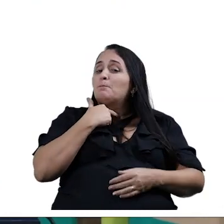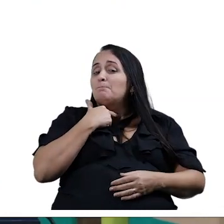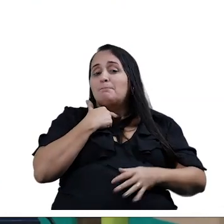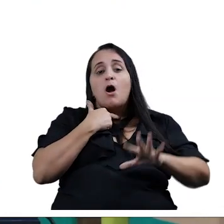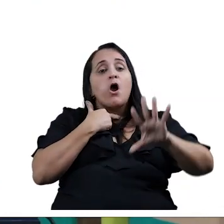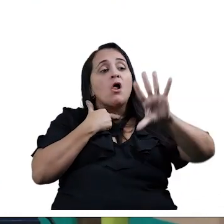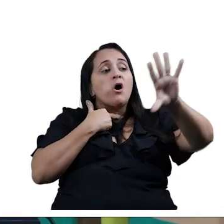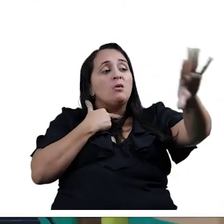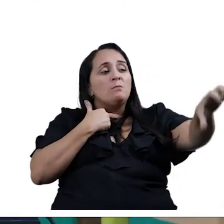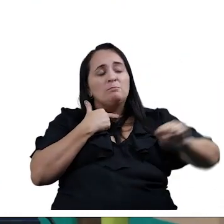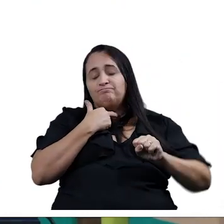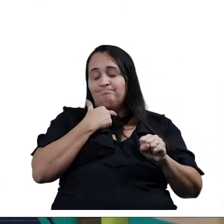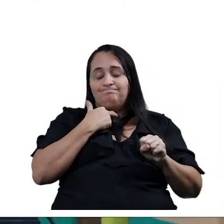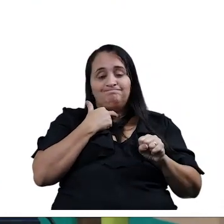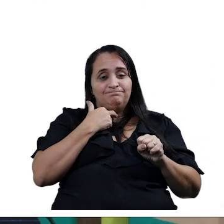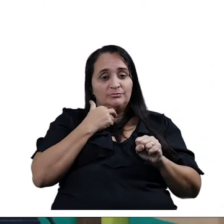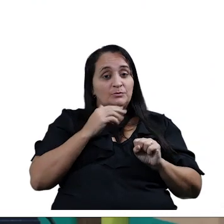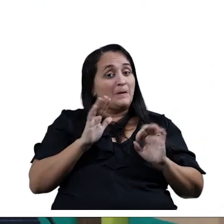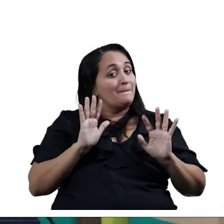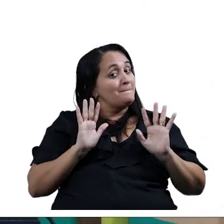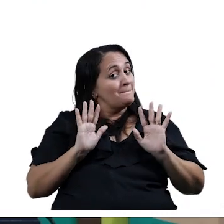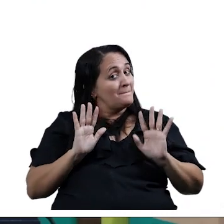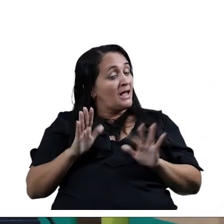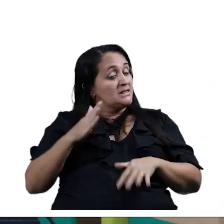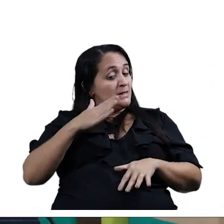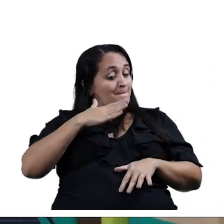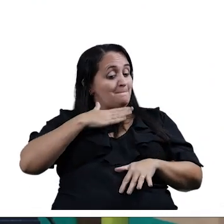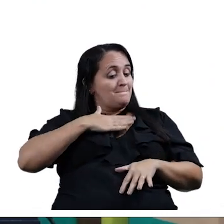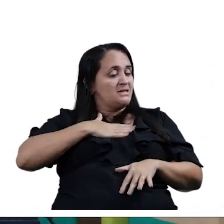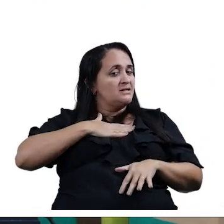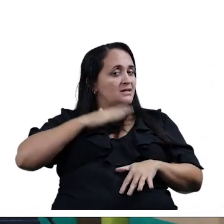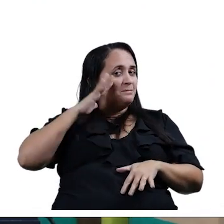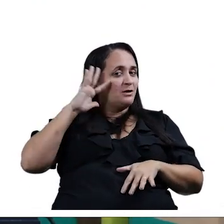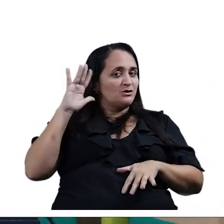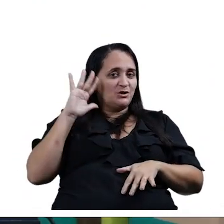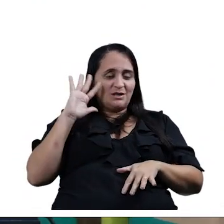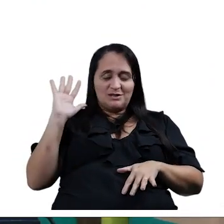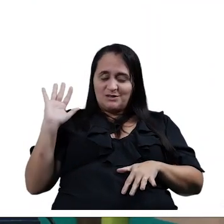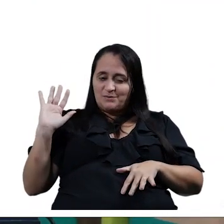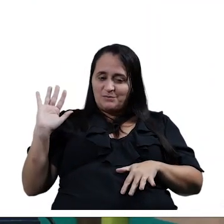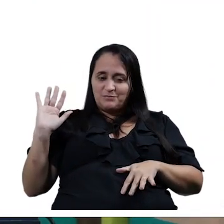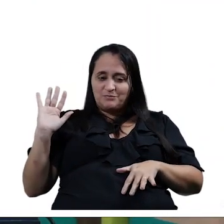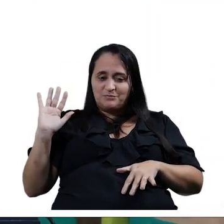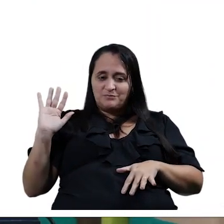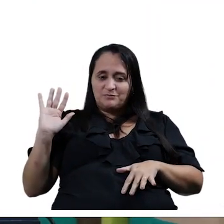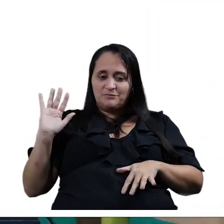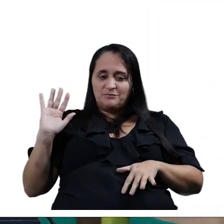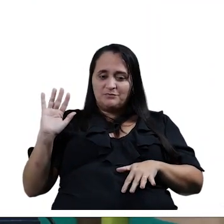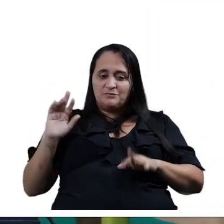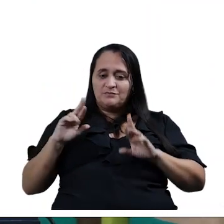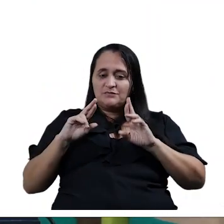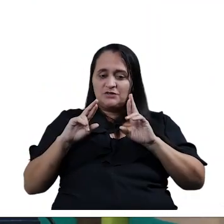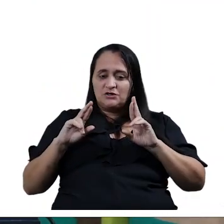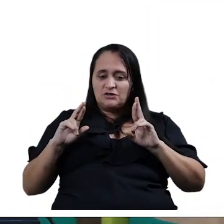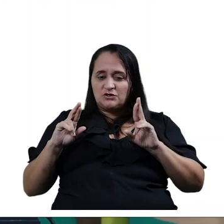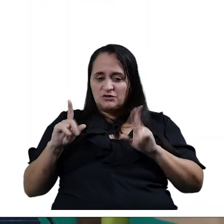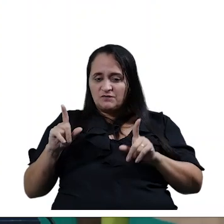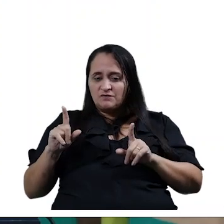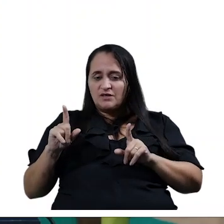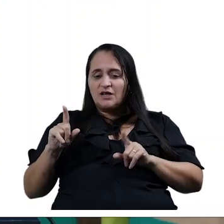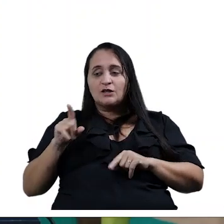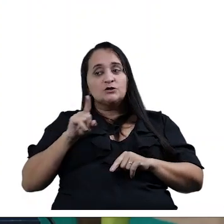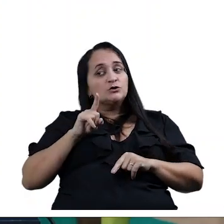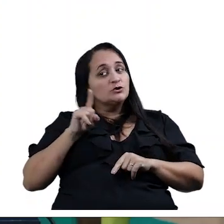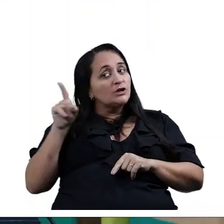Esse é o meu desfecho, o desfecho da minha imaginação, tá? Muito diferente